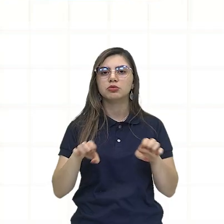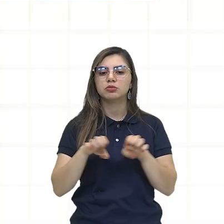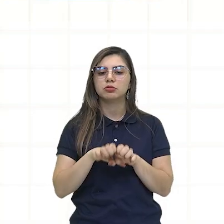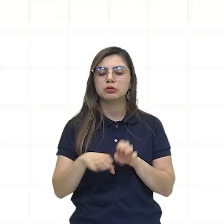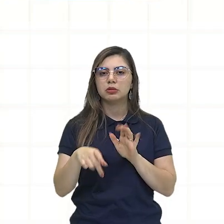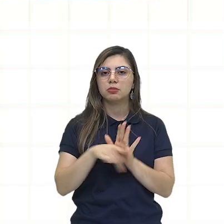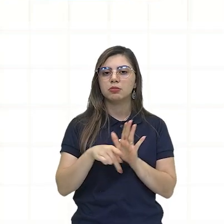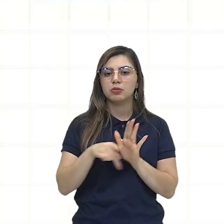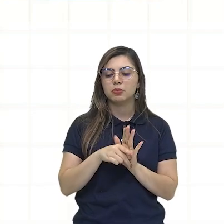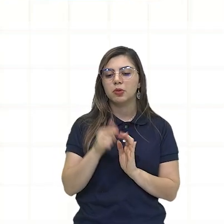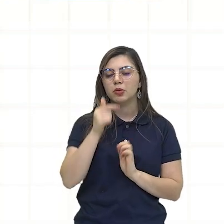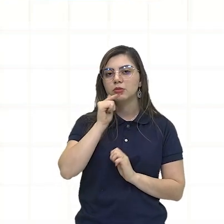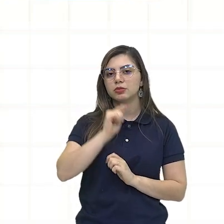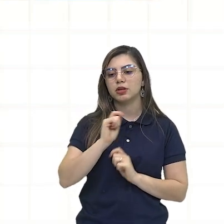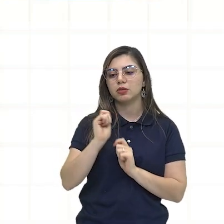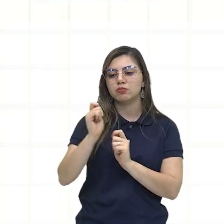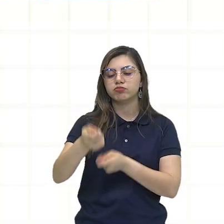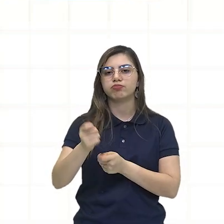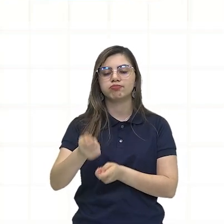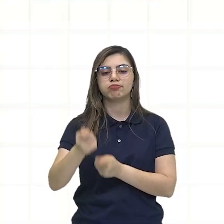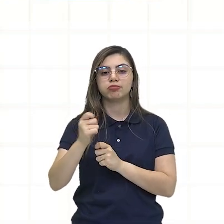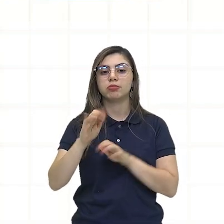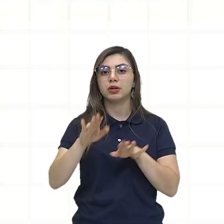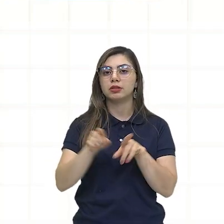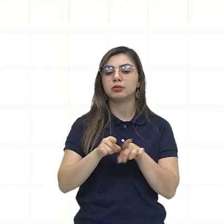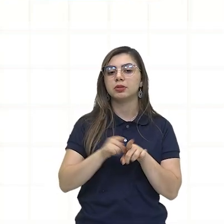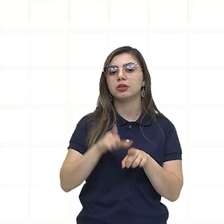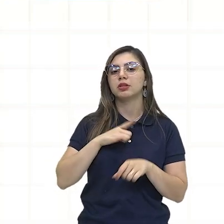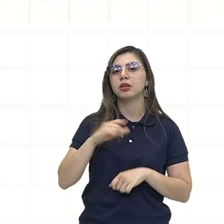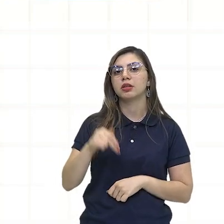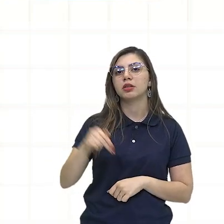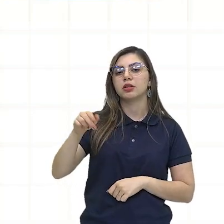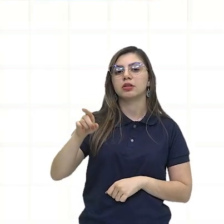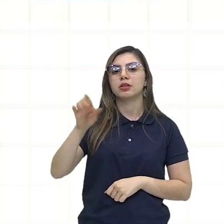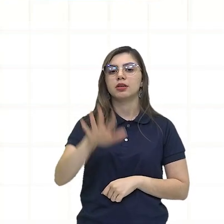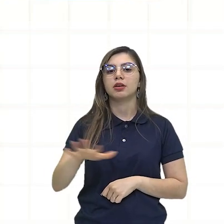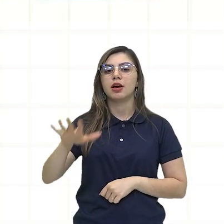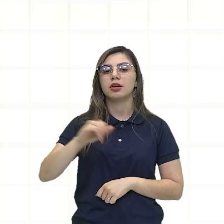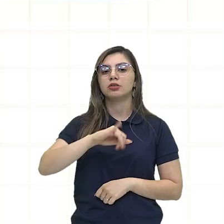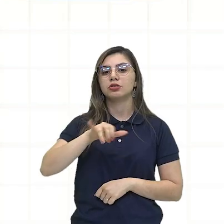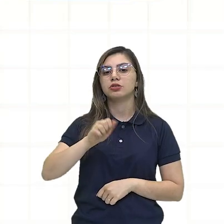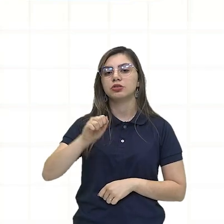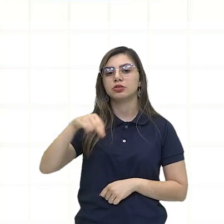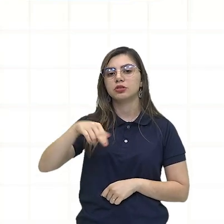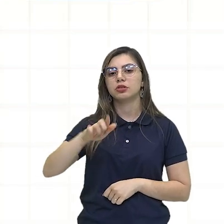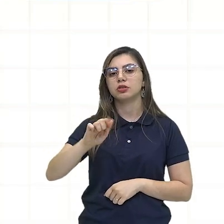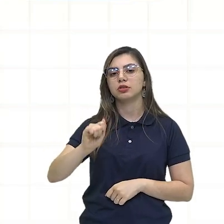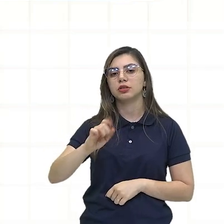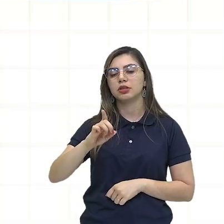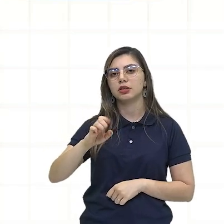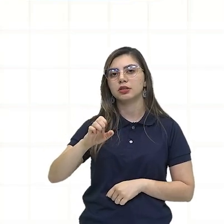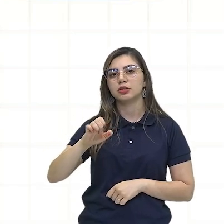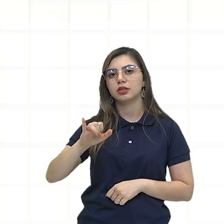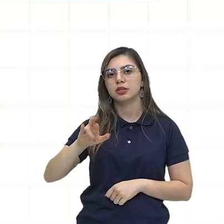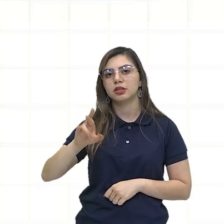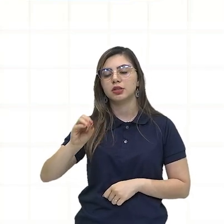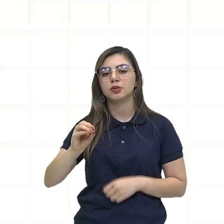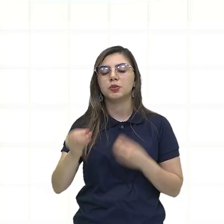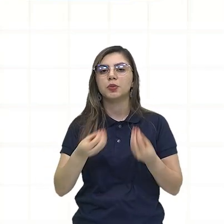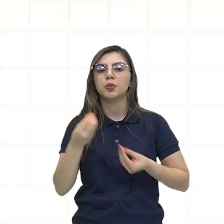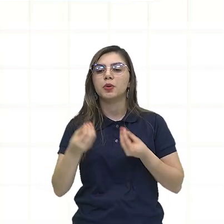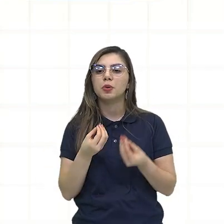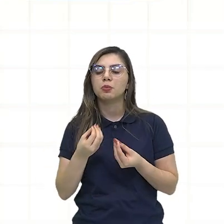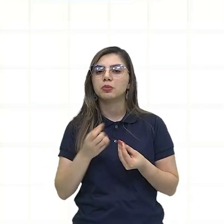ainda na região do Nordeste os jangadeiros, que eles vão utilizar para a